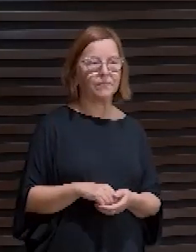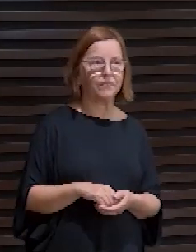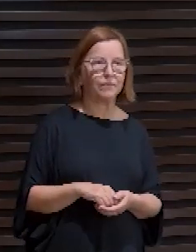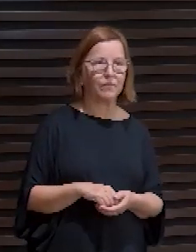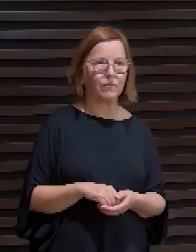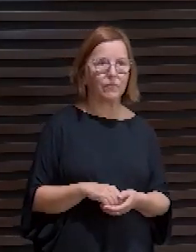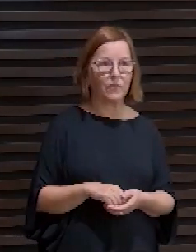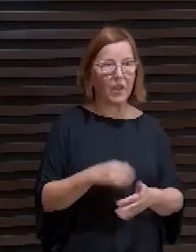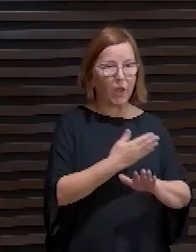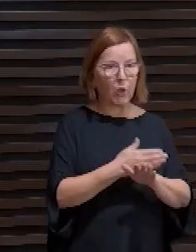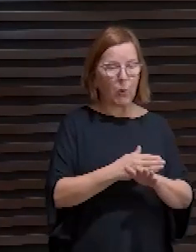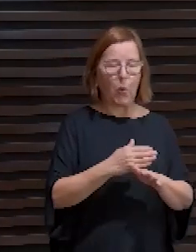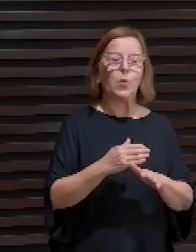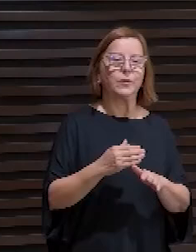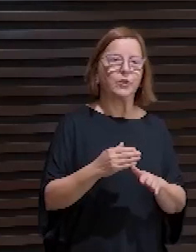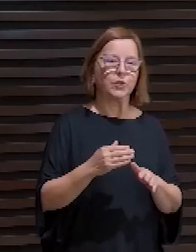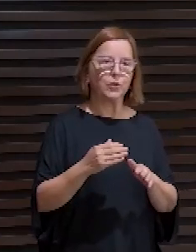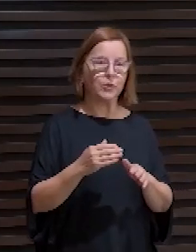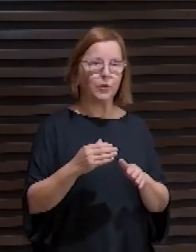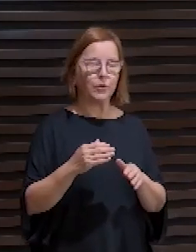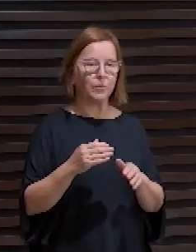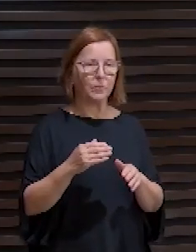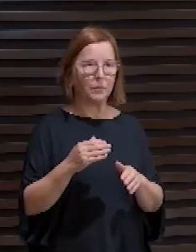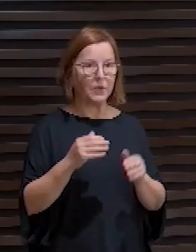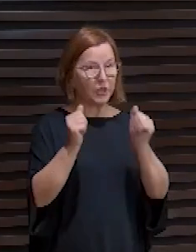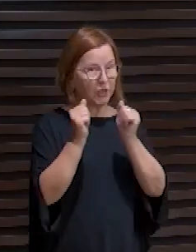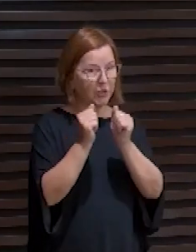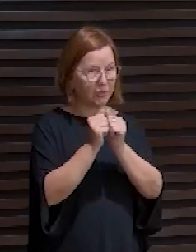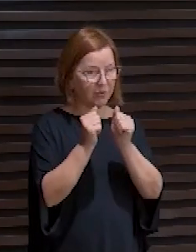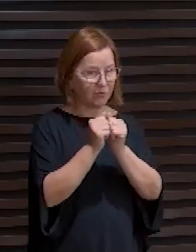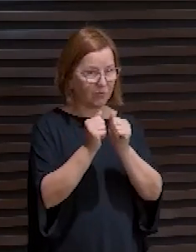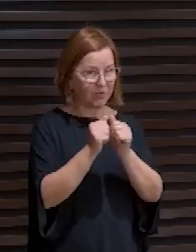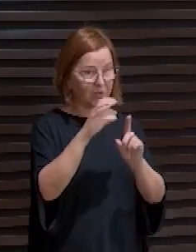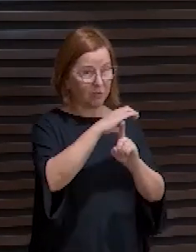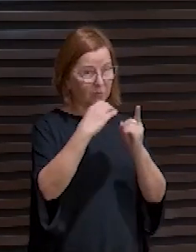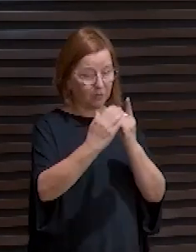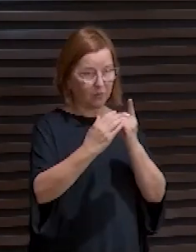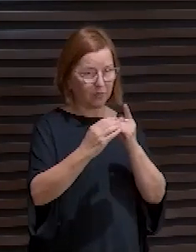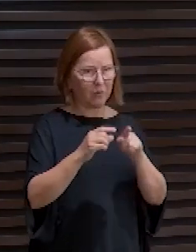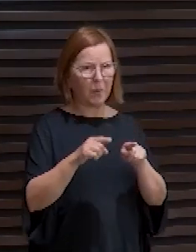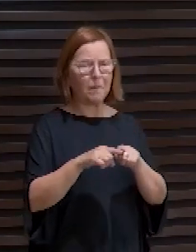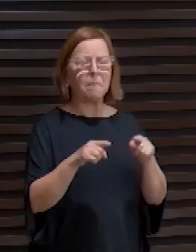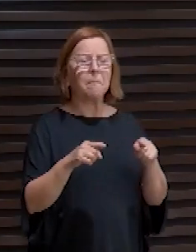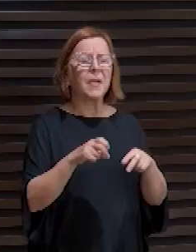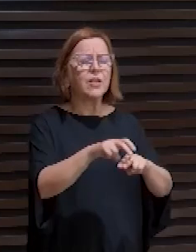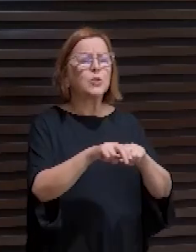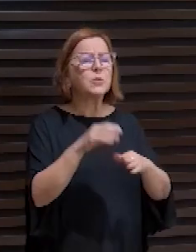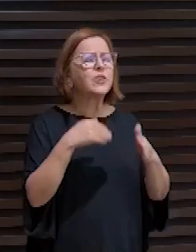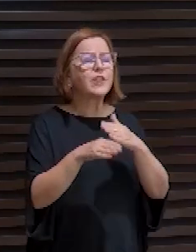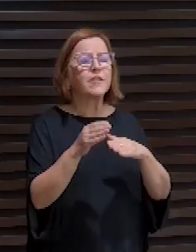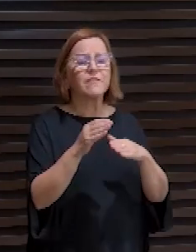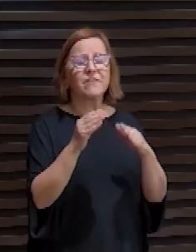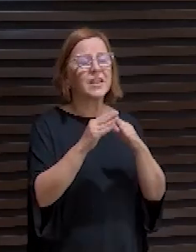Mas por que alguém vai à igreja, entre aspas? É por tradição, obrigação, ou por achar que ser membro